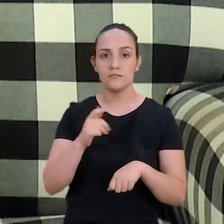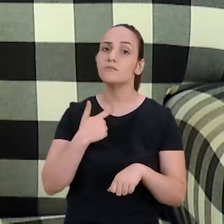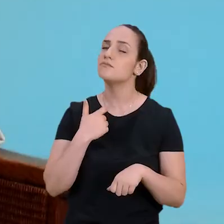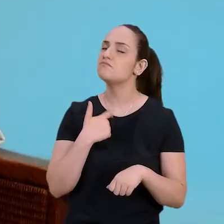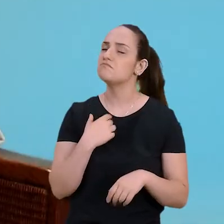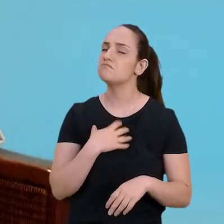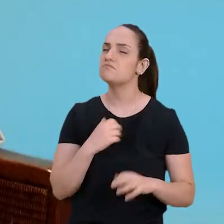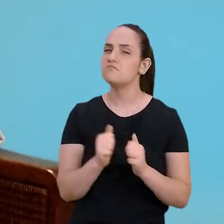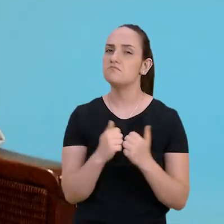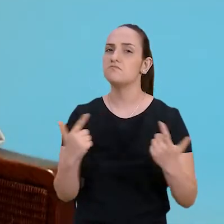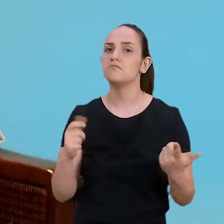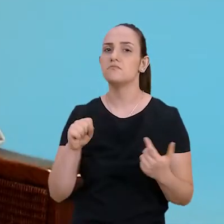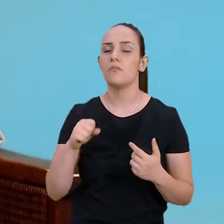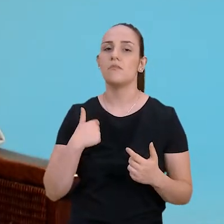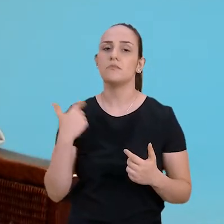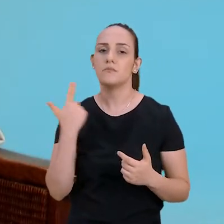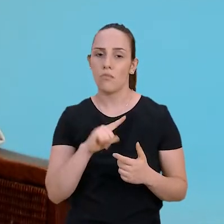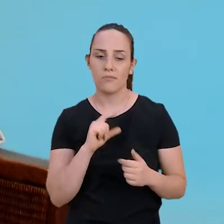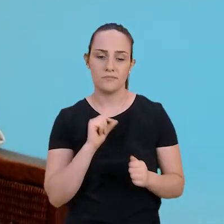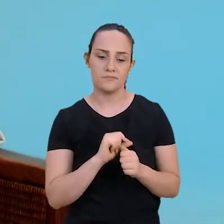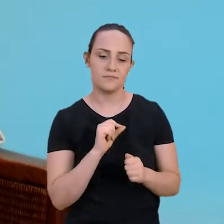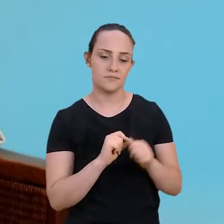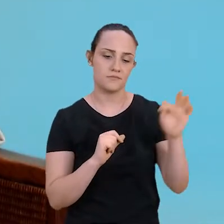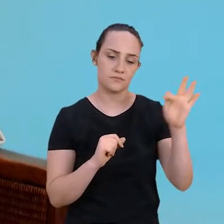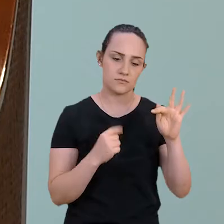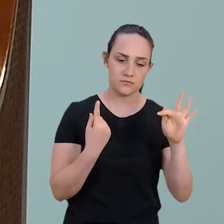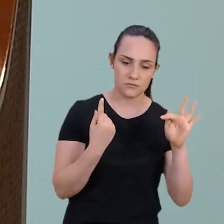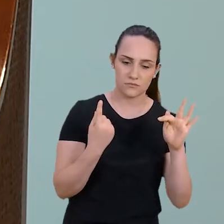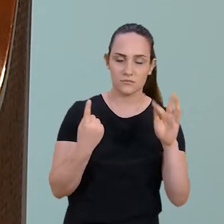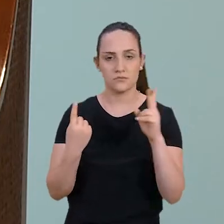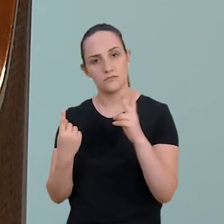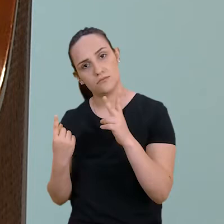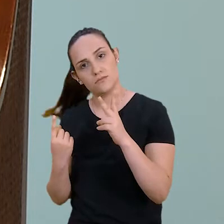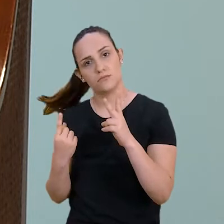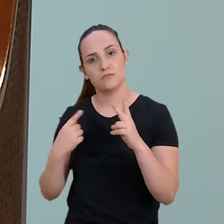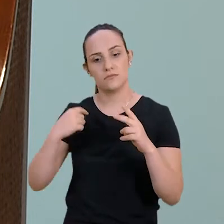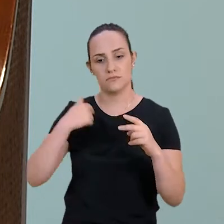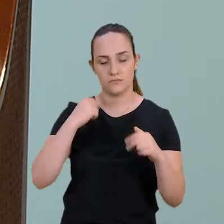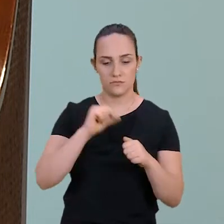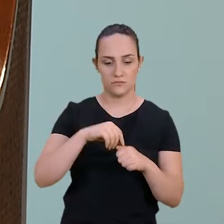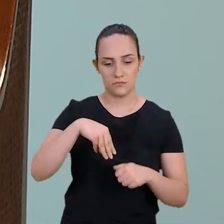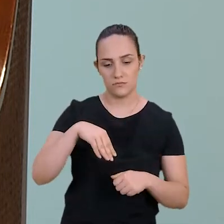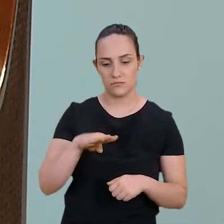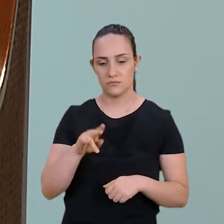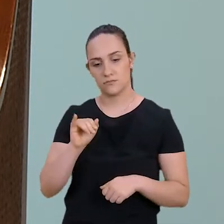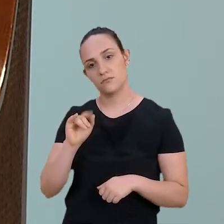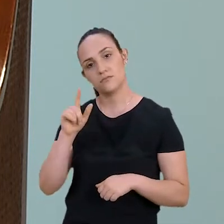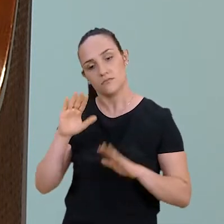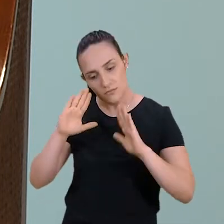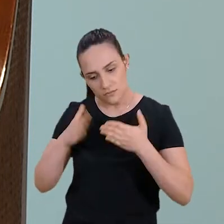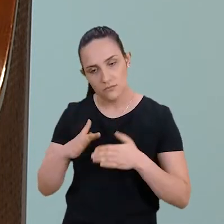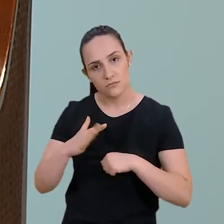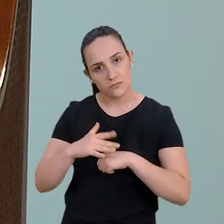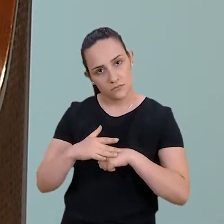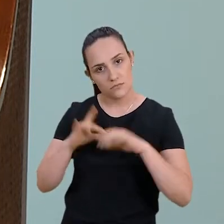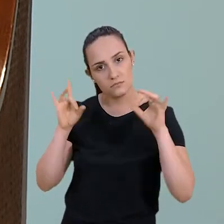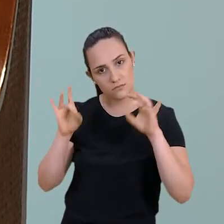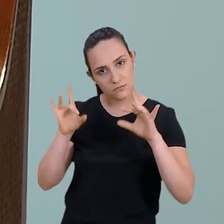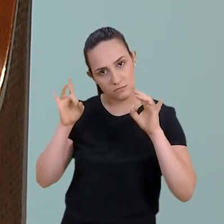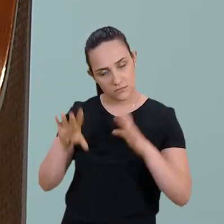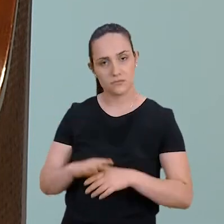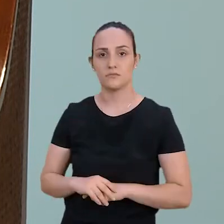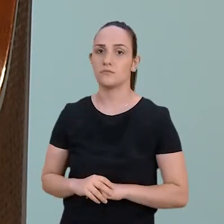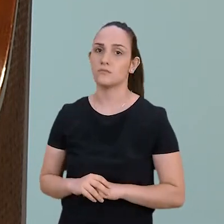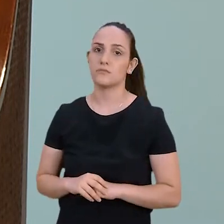privilegiada, né? Eu fiz várias faculdades, ainda estou fazendo até agora, né? MBA justamente com foco em doenças raras, eu estou fazendo agora em São